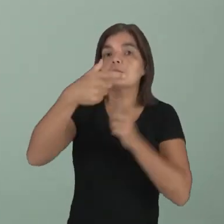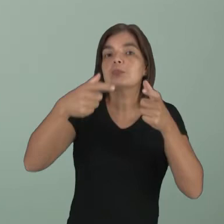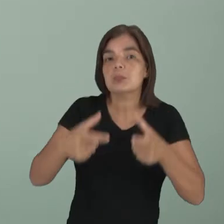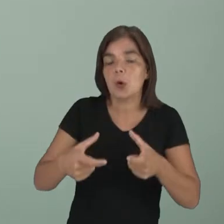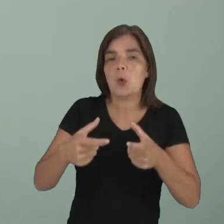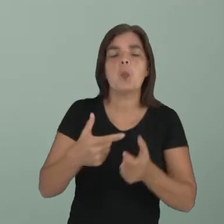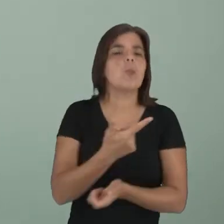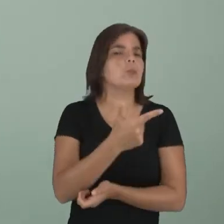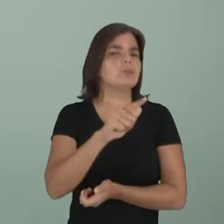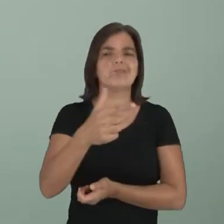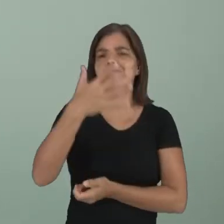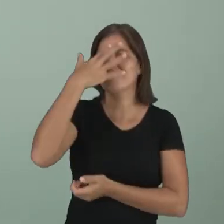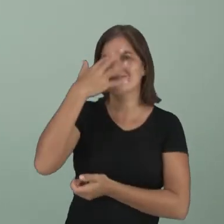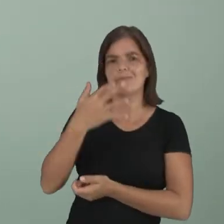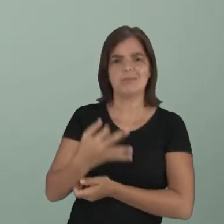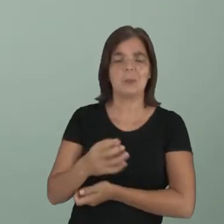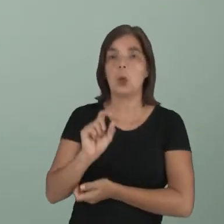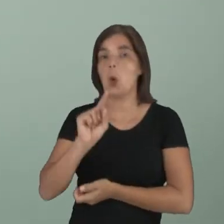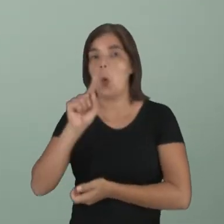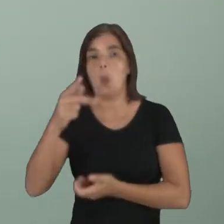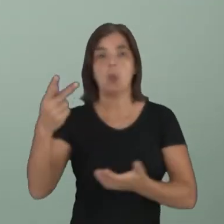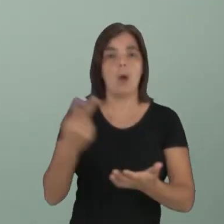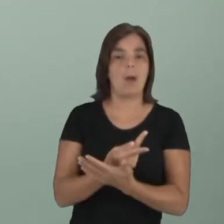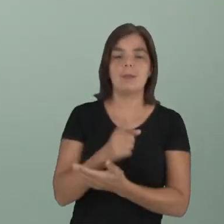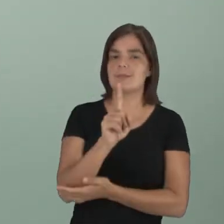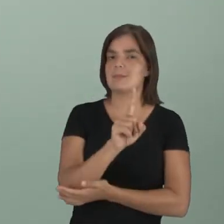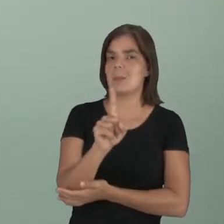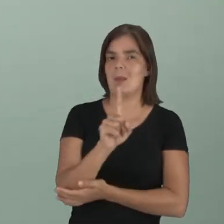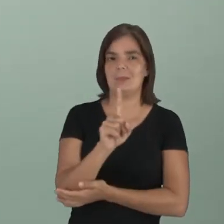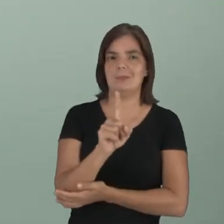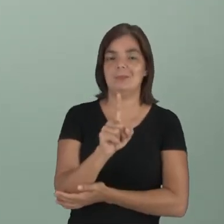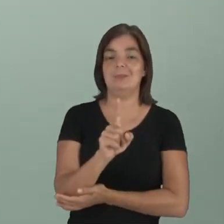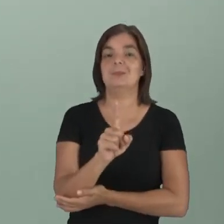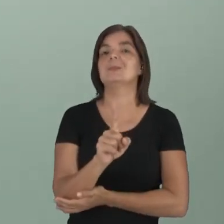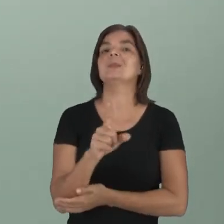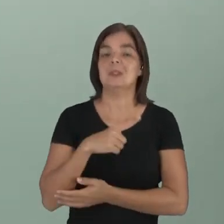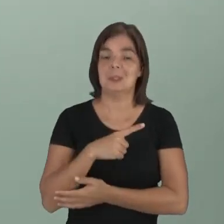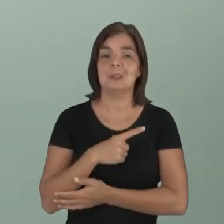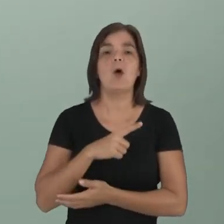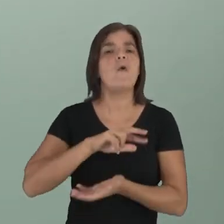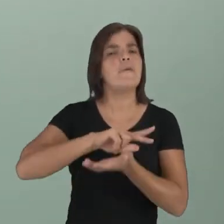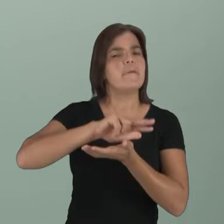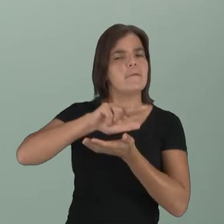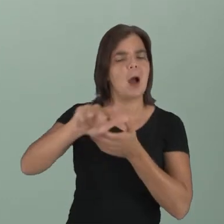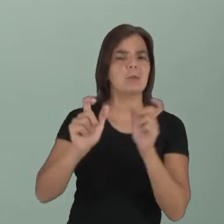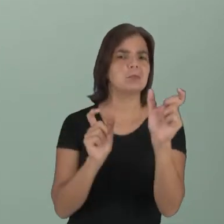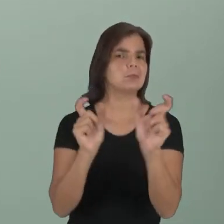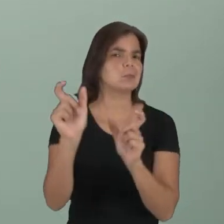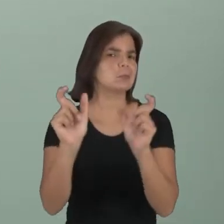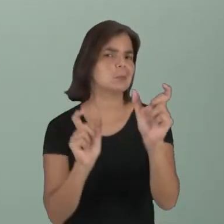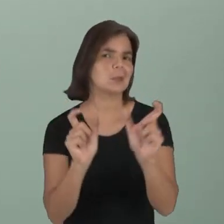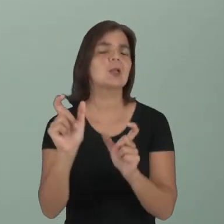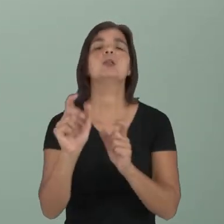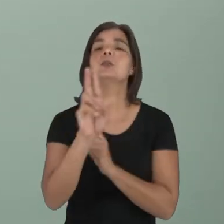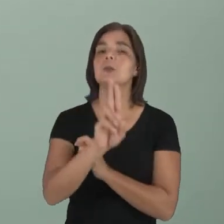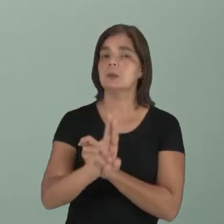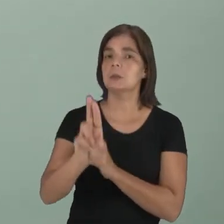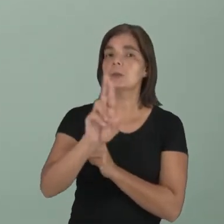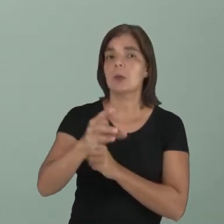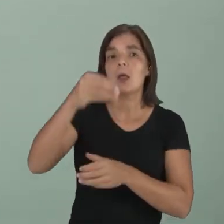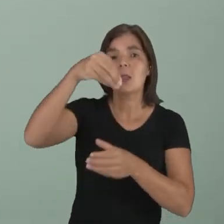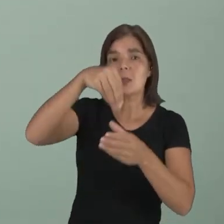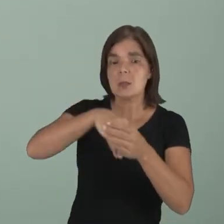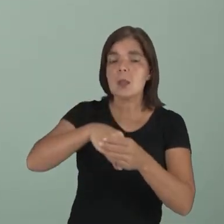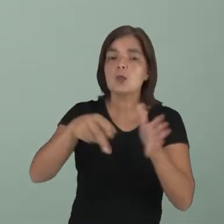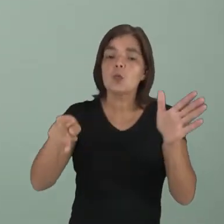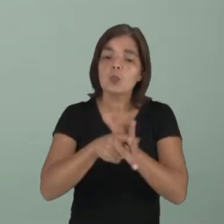E não há uma certa ou uma errada, não. São diversas palavras que são usadas dentro